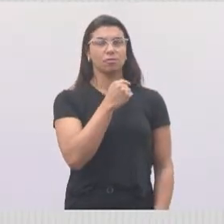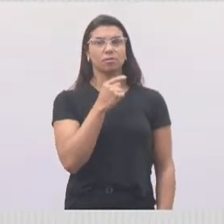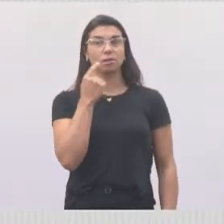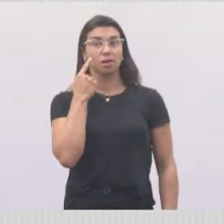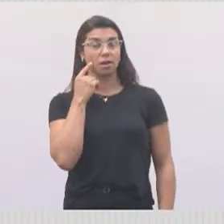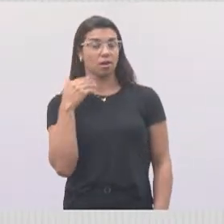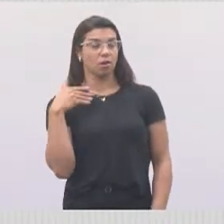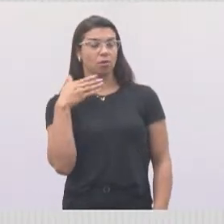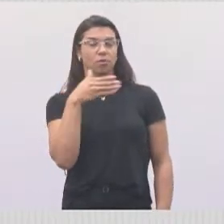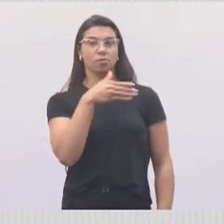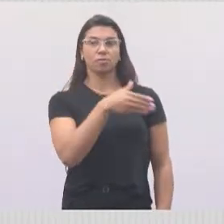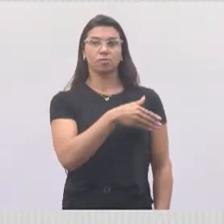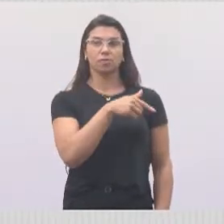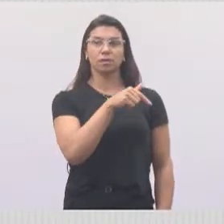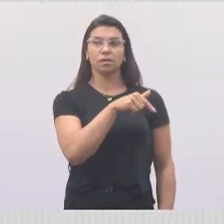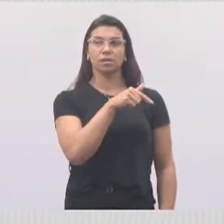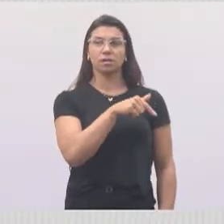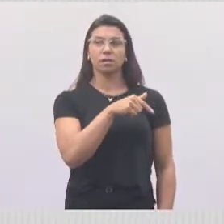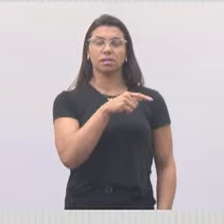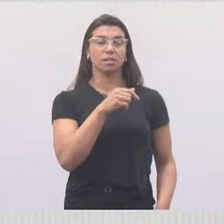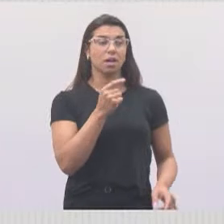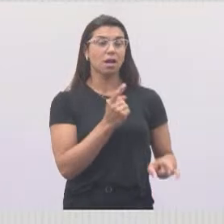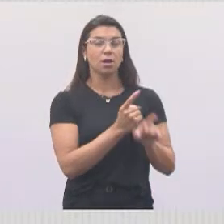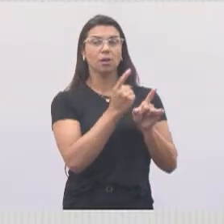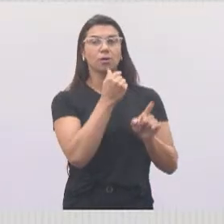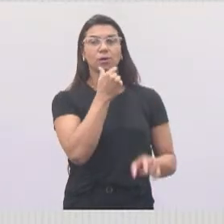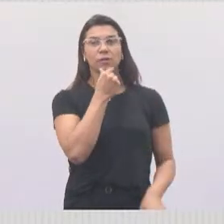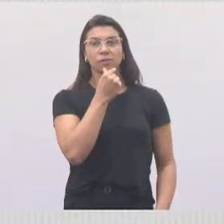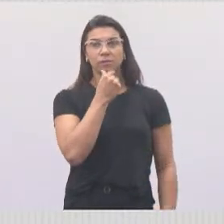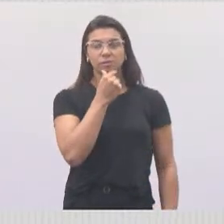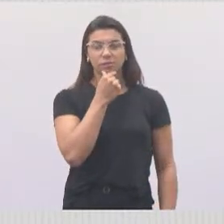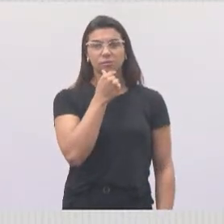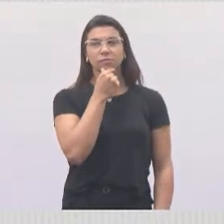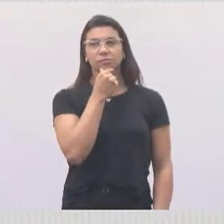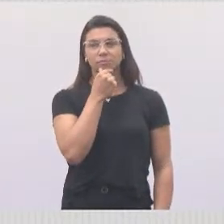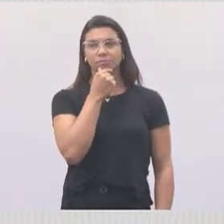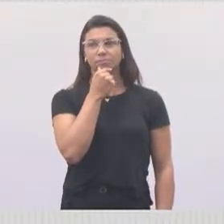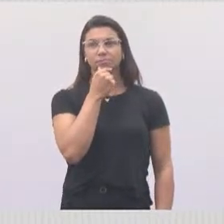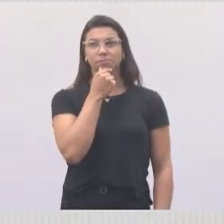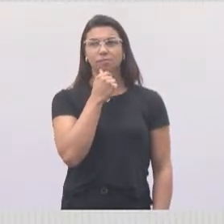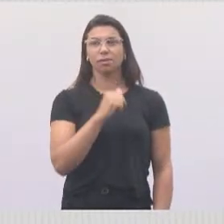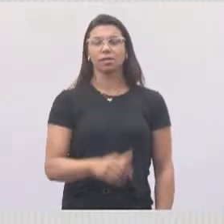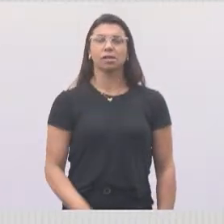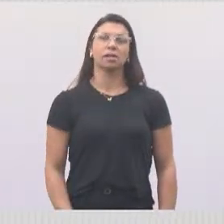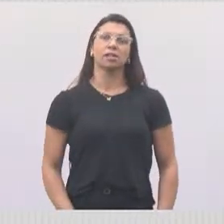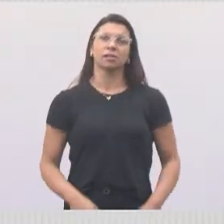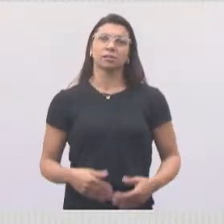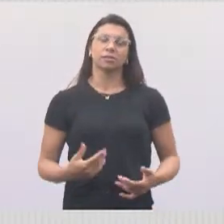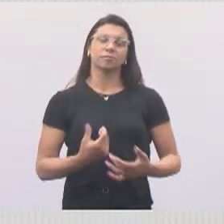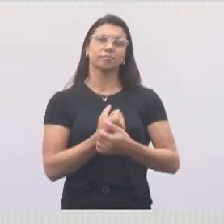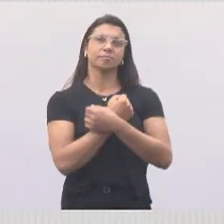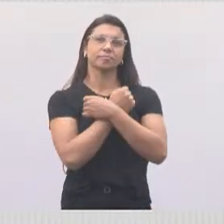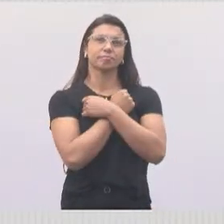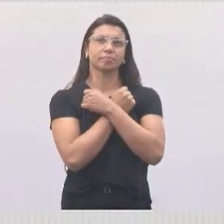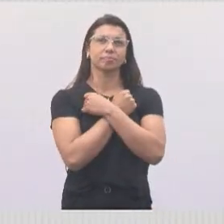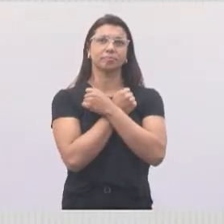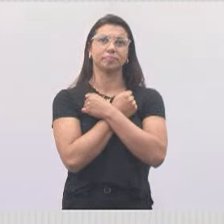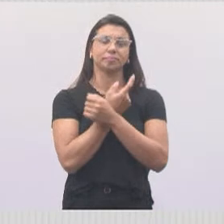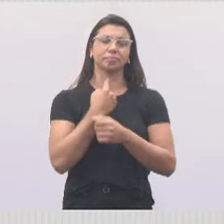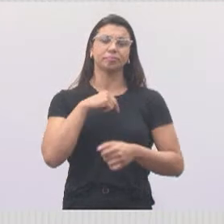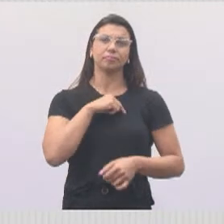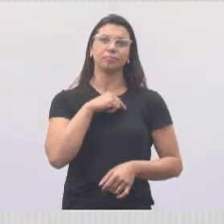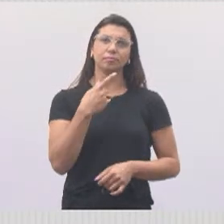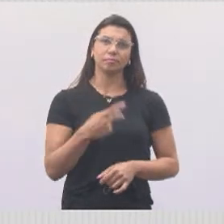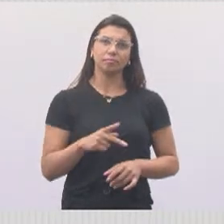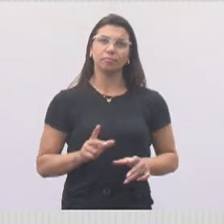ver uma rua no Jardim São Luís e tive a felicidade de encontrar o Luizinho. Tá? Então, Luizinho, um grande abraço. Estamos aqui